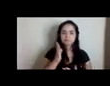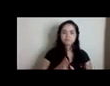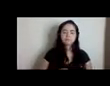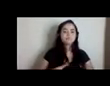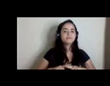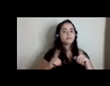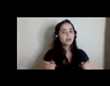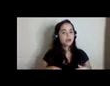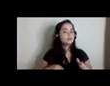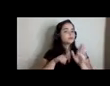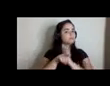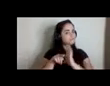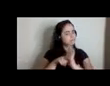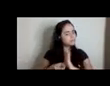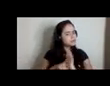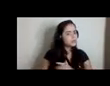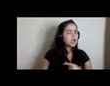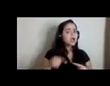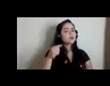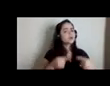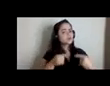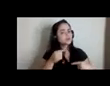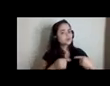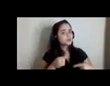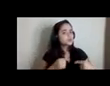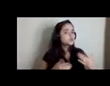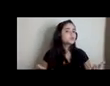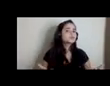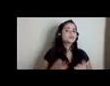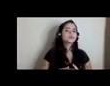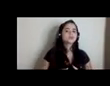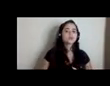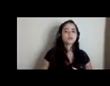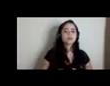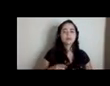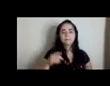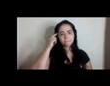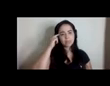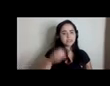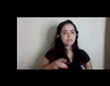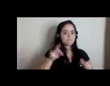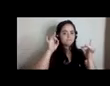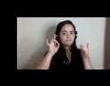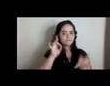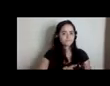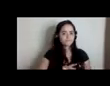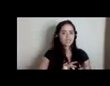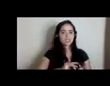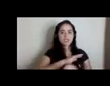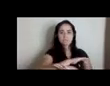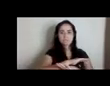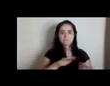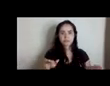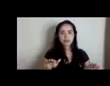Mas questioná-las, considerá-las não como verdades absolutas, mas como verdades